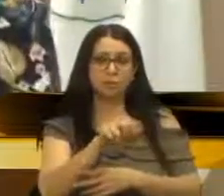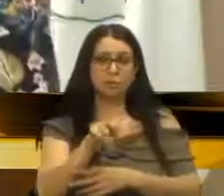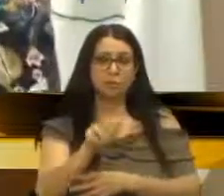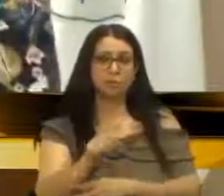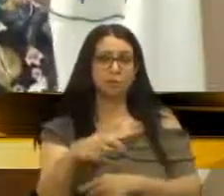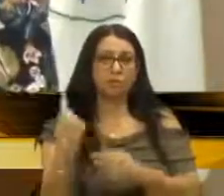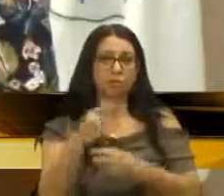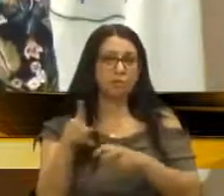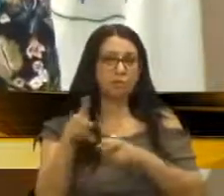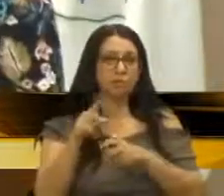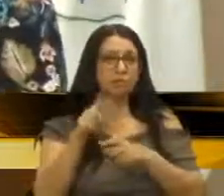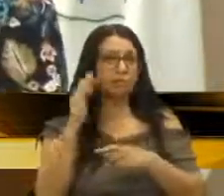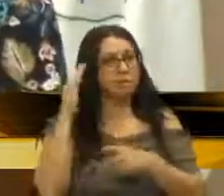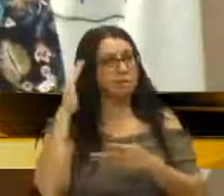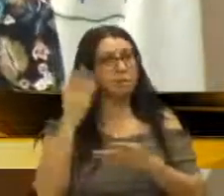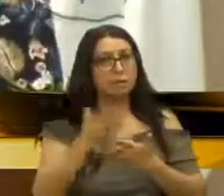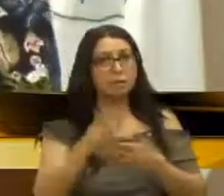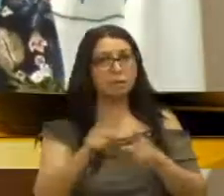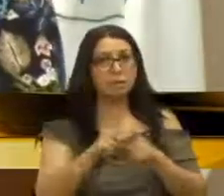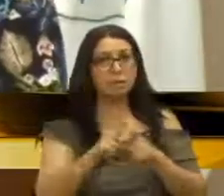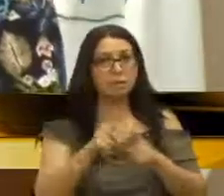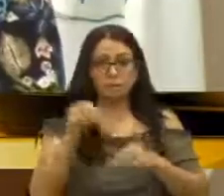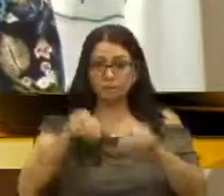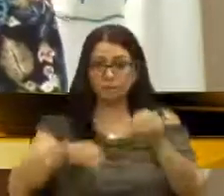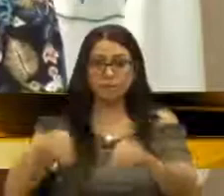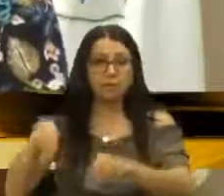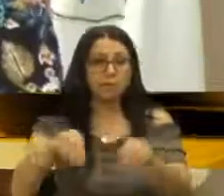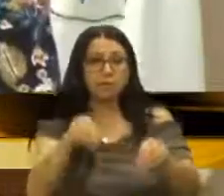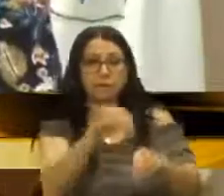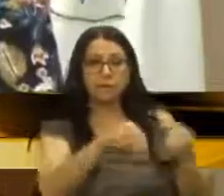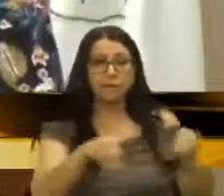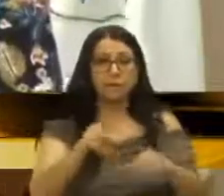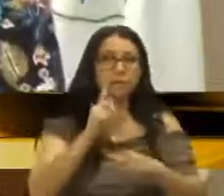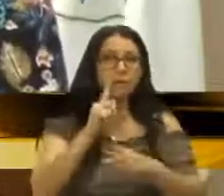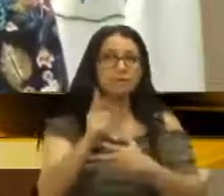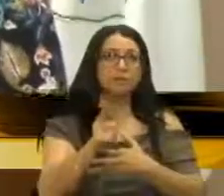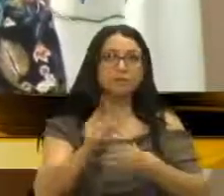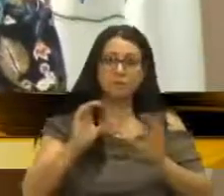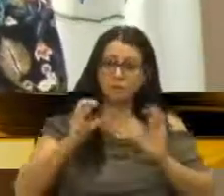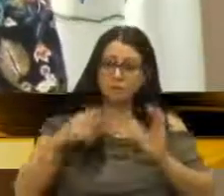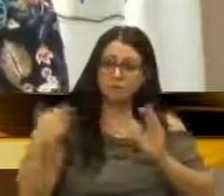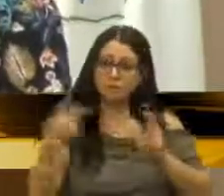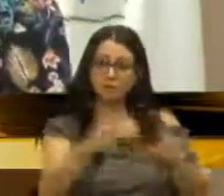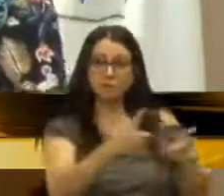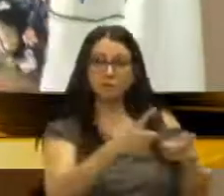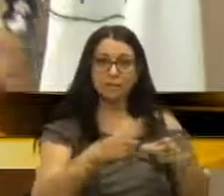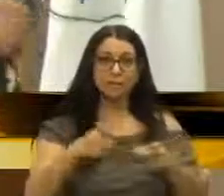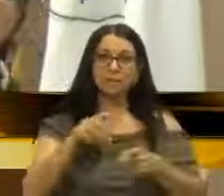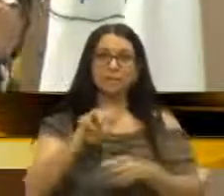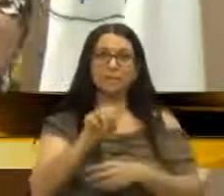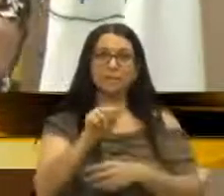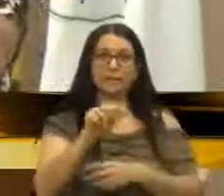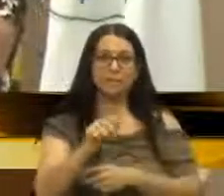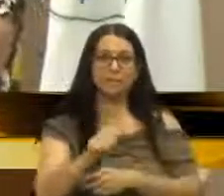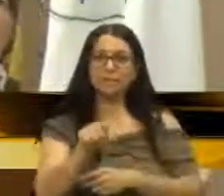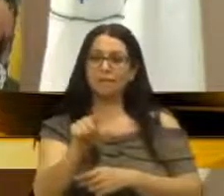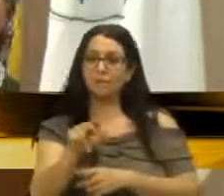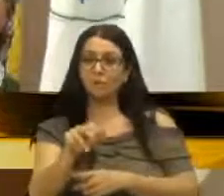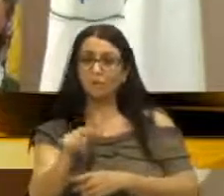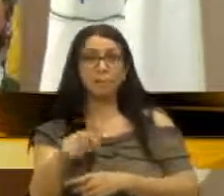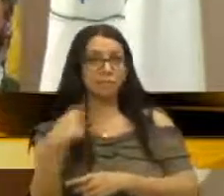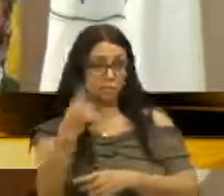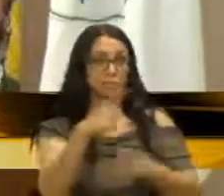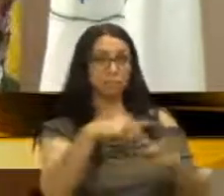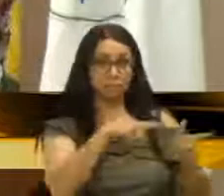estou pedindo também uma plantadeira de mim nosso distrito do santos ea gente sabe que o egito tem que